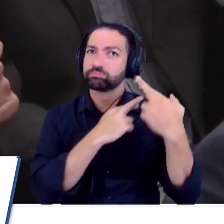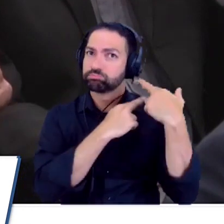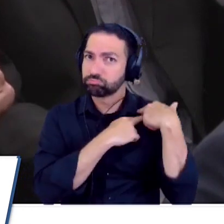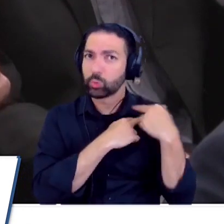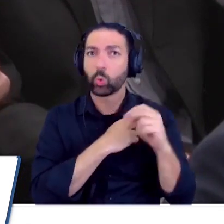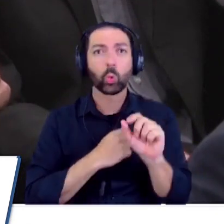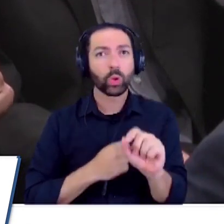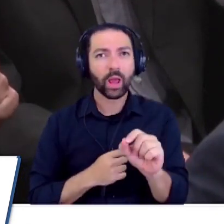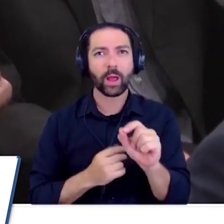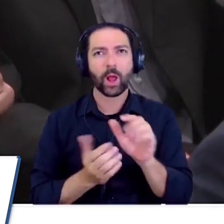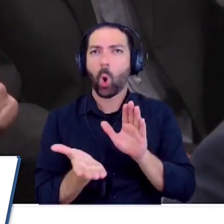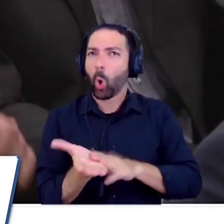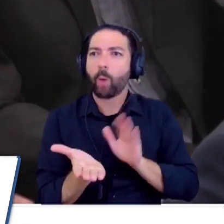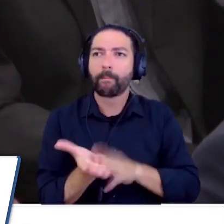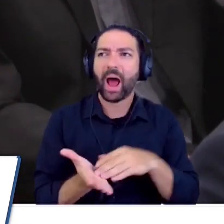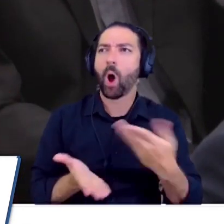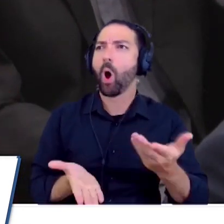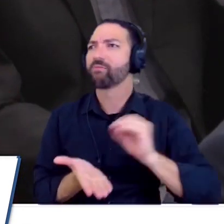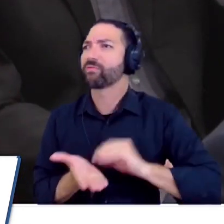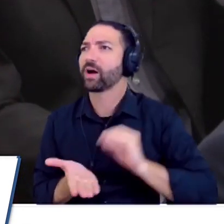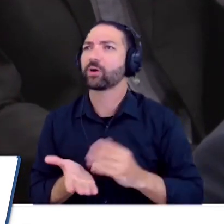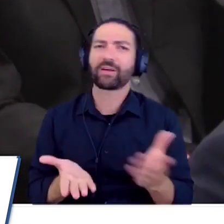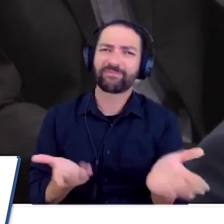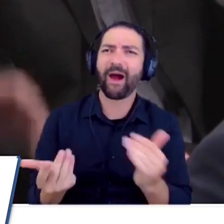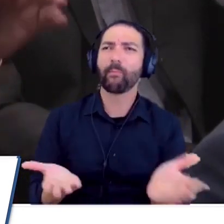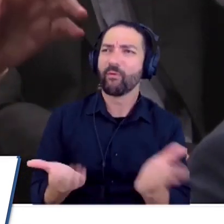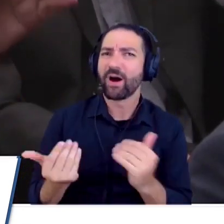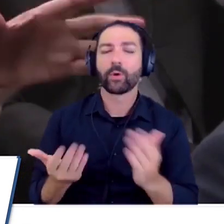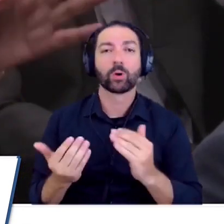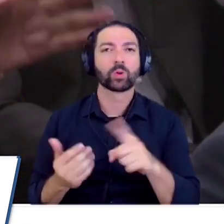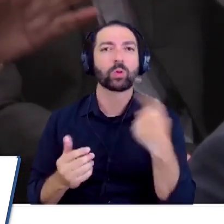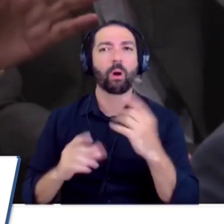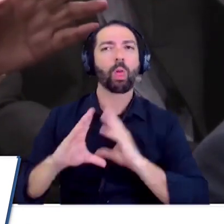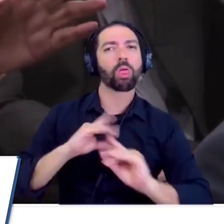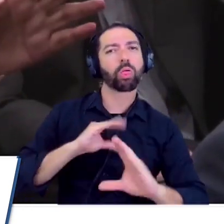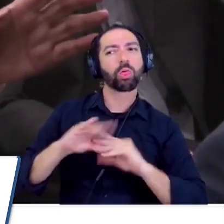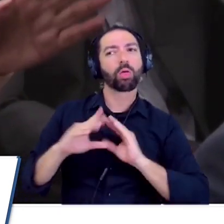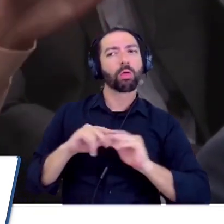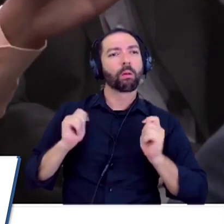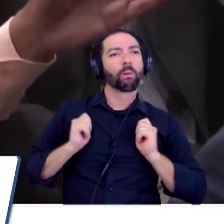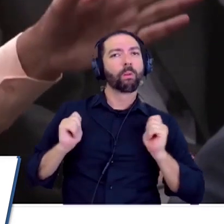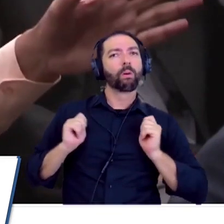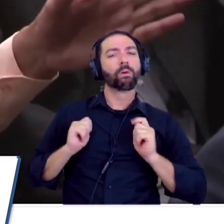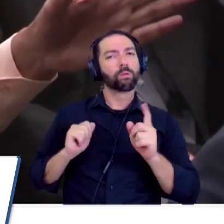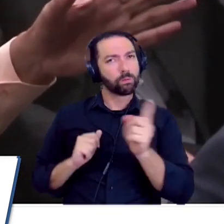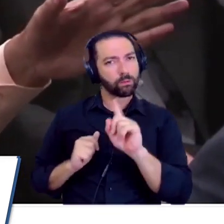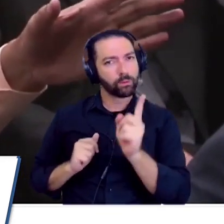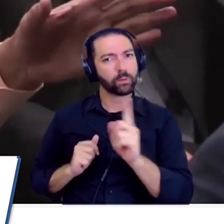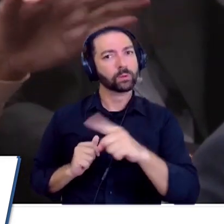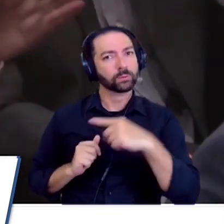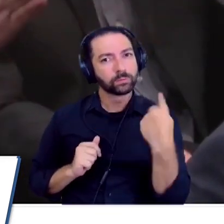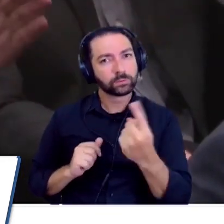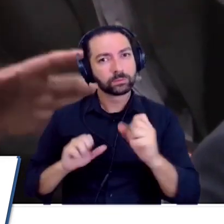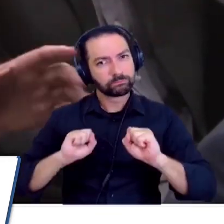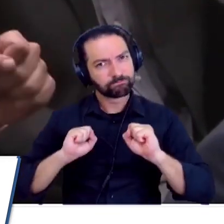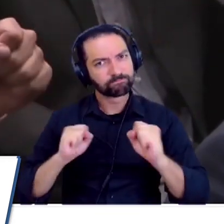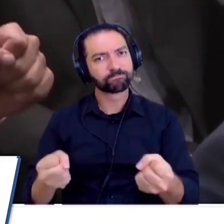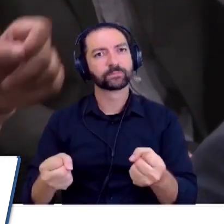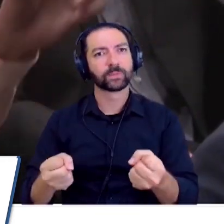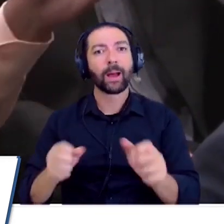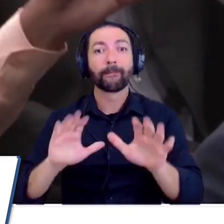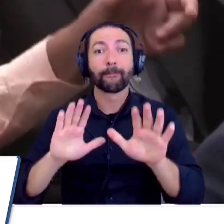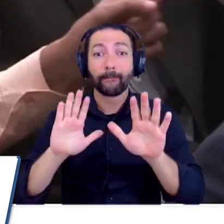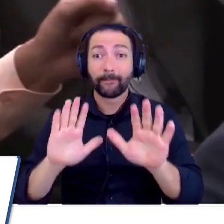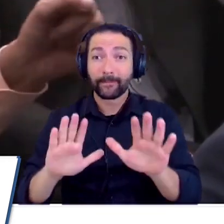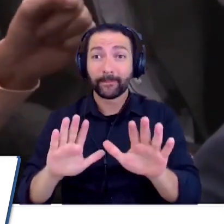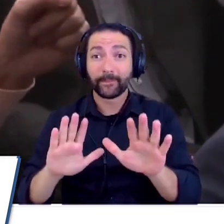gente não fuge, não foge das nossas responsabilidades, mas o que que acontece? Quando uma instituição de